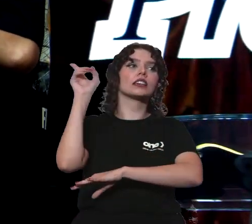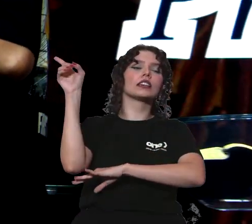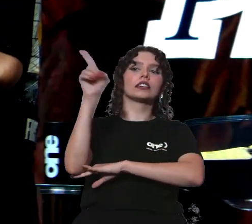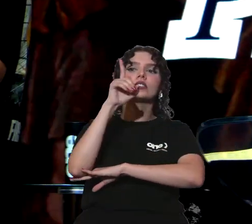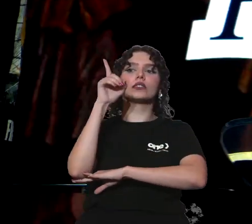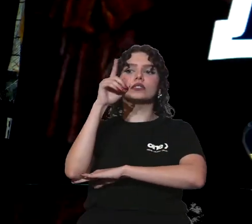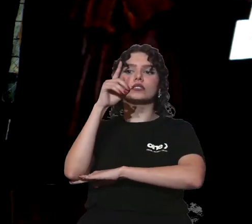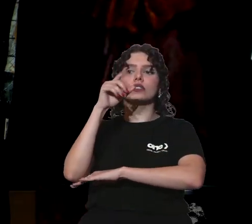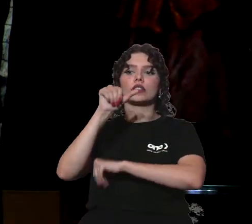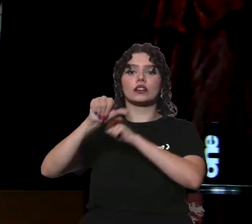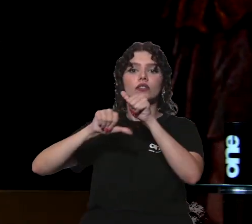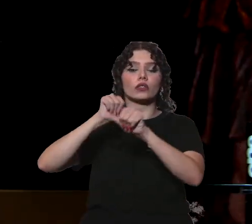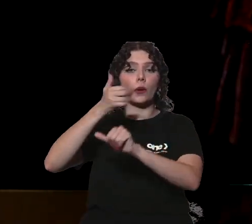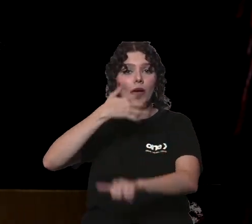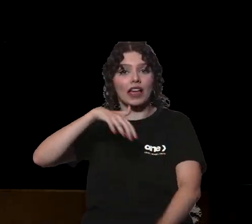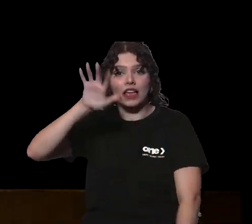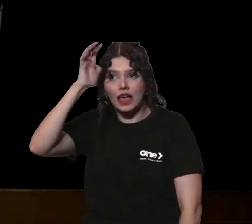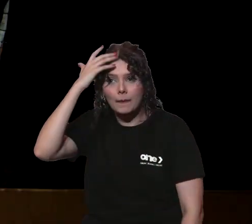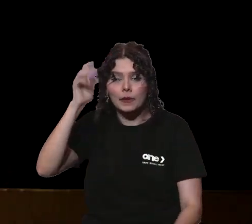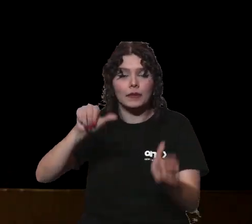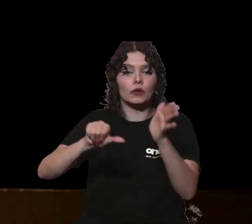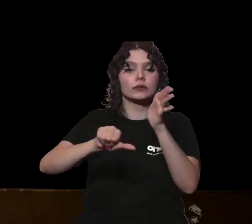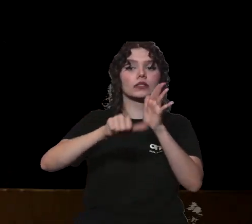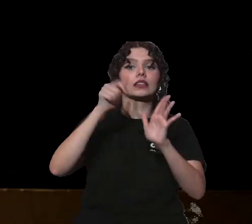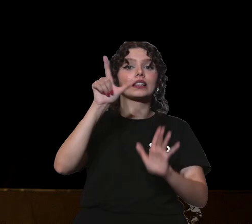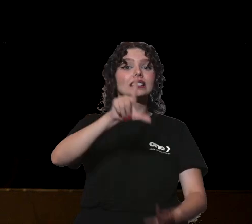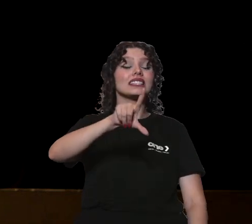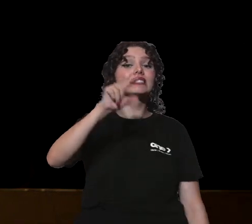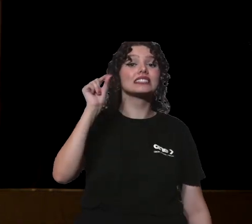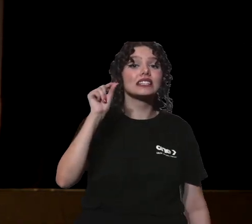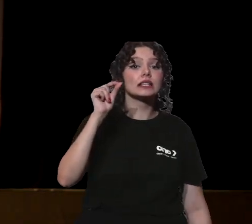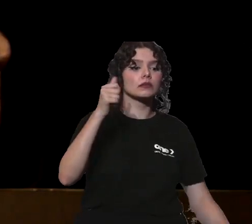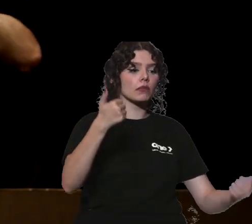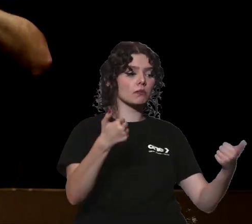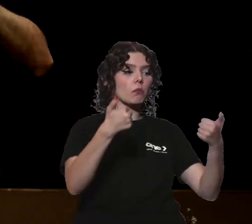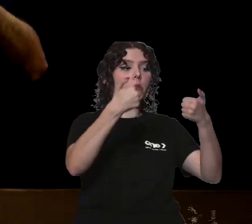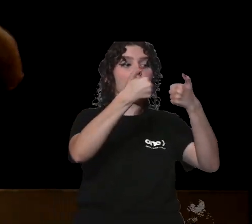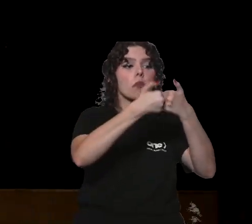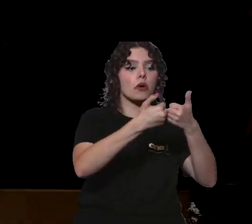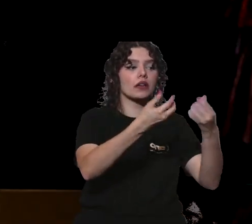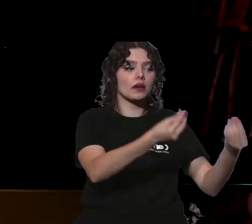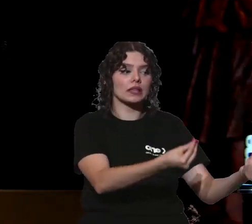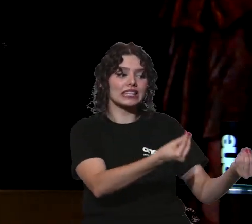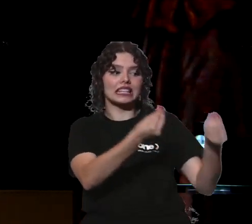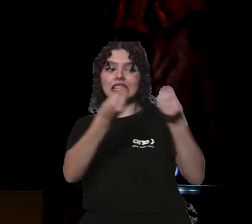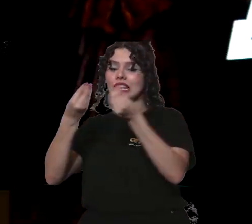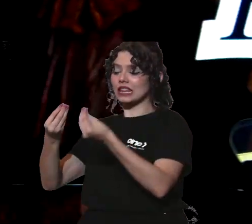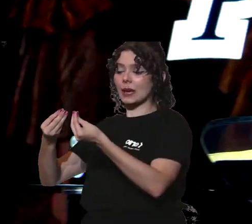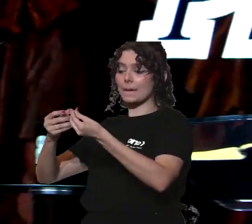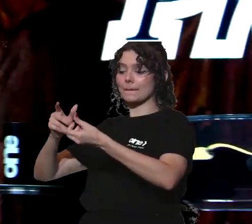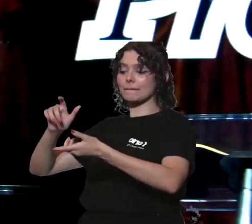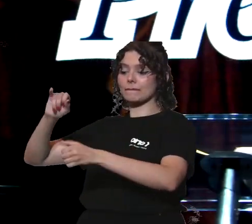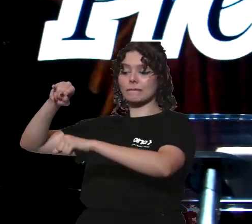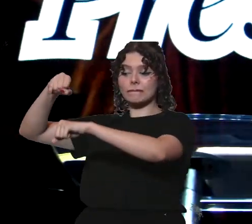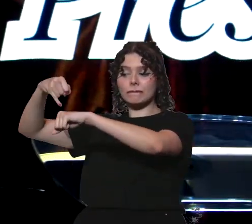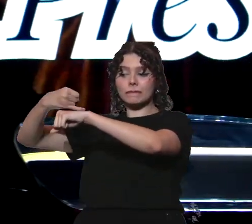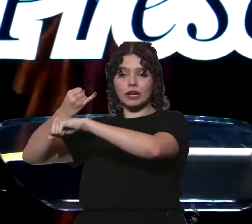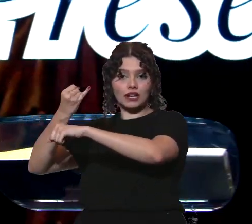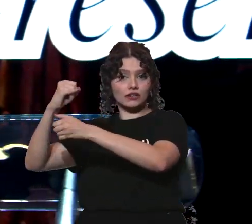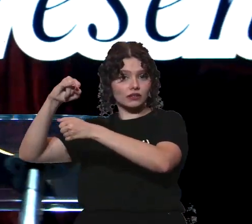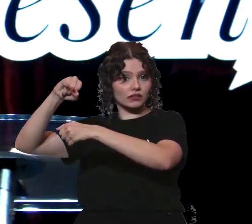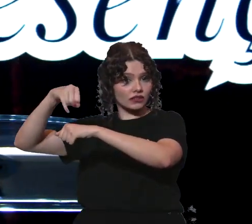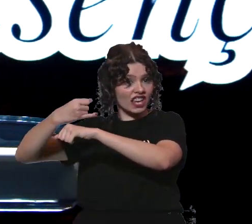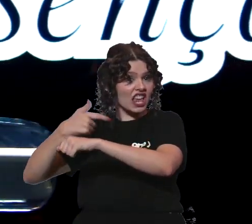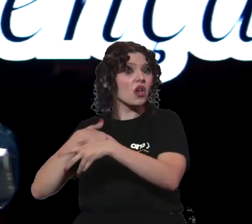ele vira rei, uma das primeiras coisas que ele faz é pegar a arca e trazer para o meio de Jerusalém, querendo dizer,